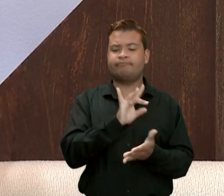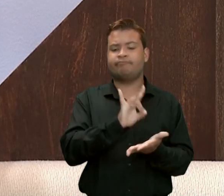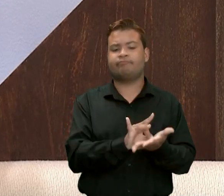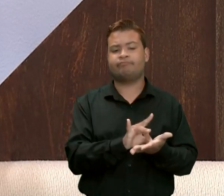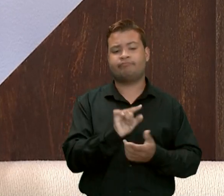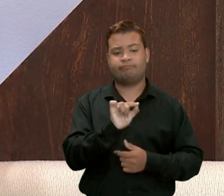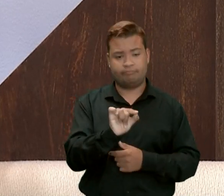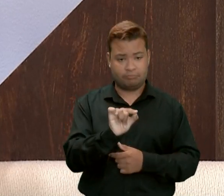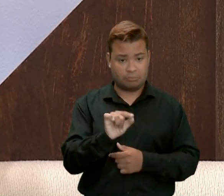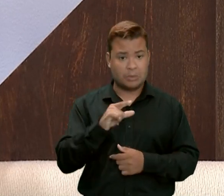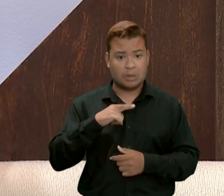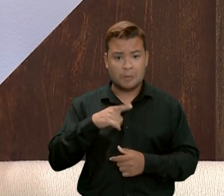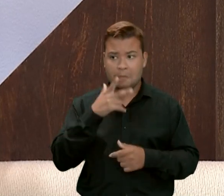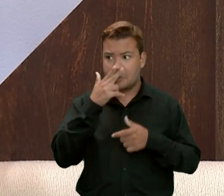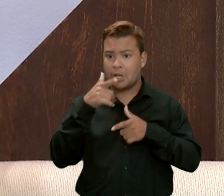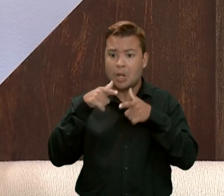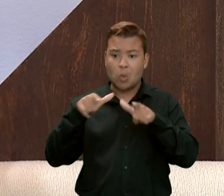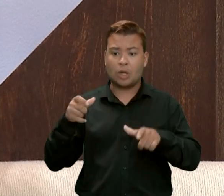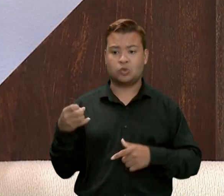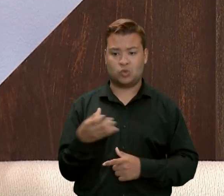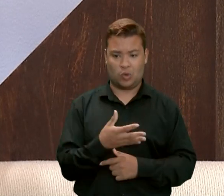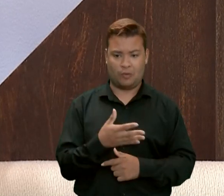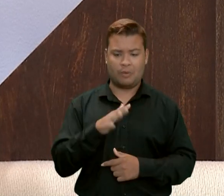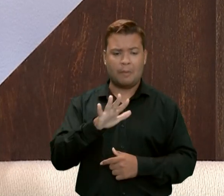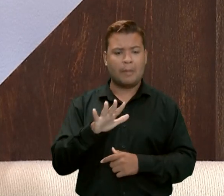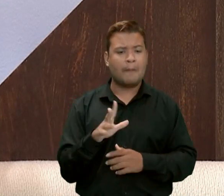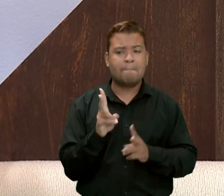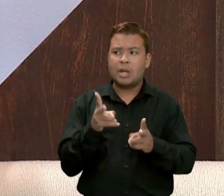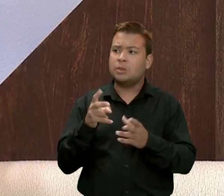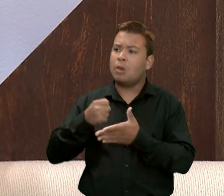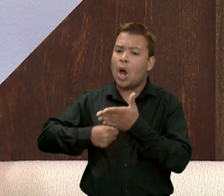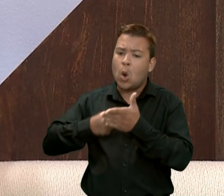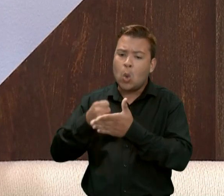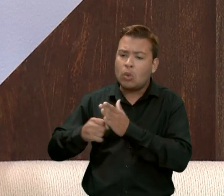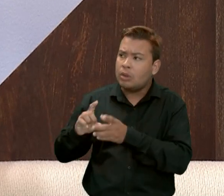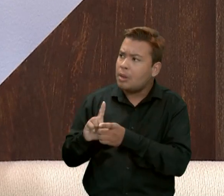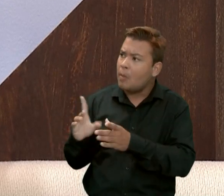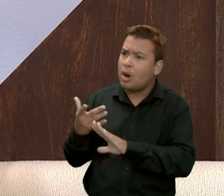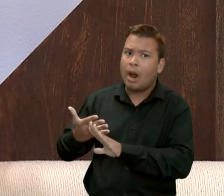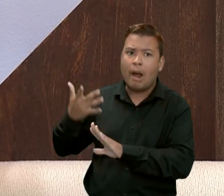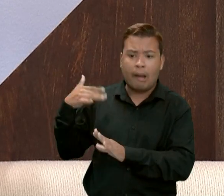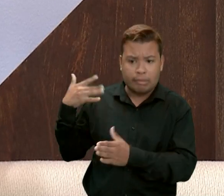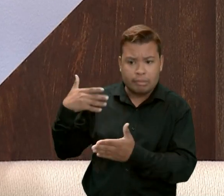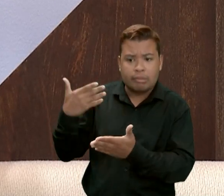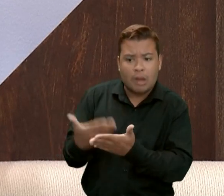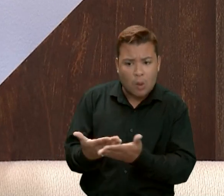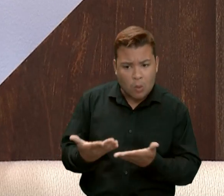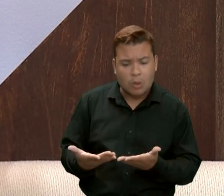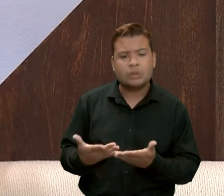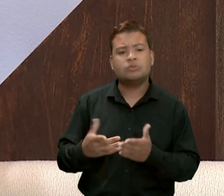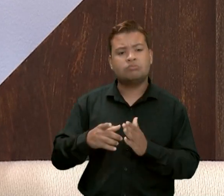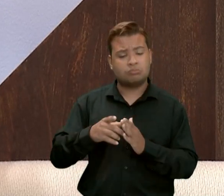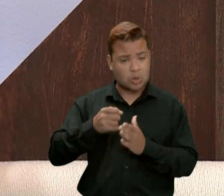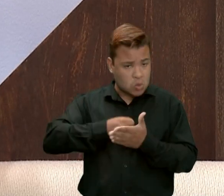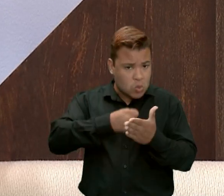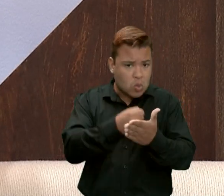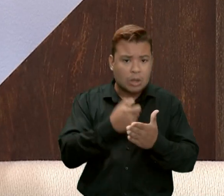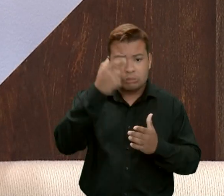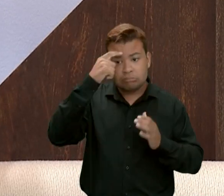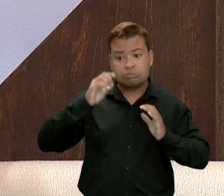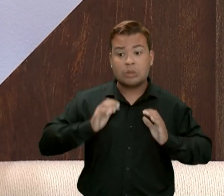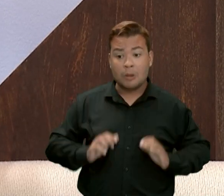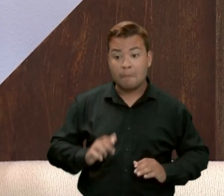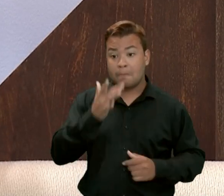uma linguagem nova, porque é a mesma luta democrática, a mesma luta pela cidadania, a luta pelas pessoas existirem de uma forma